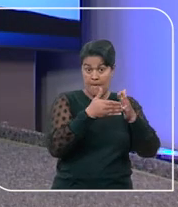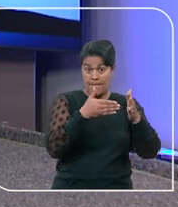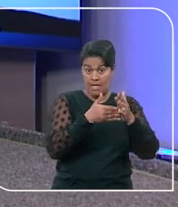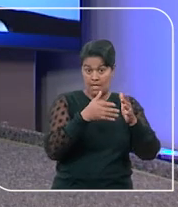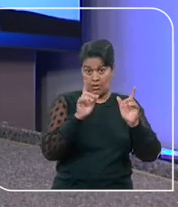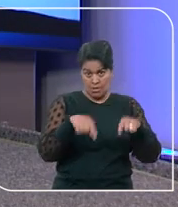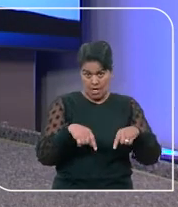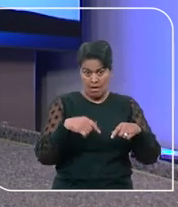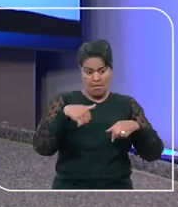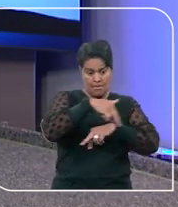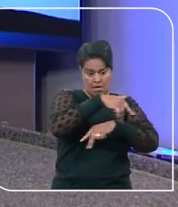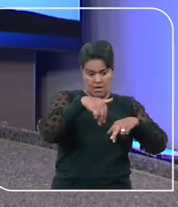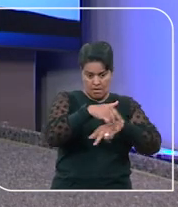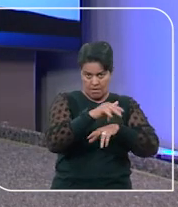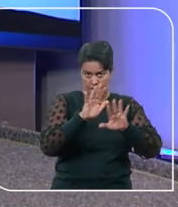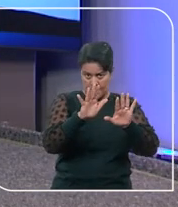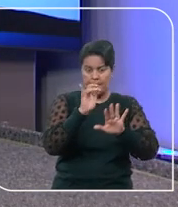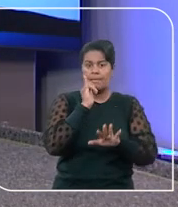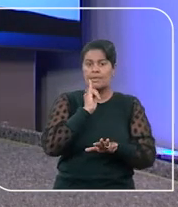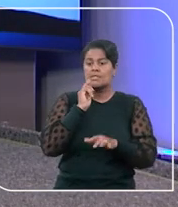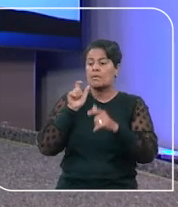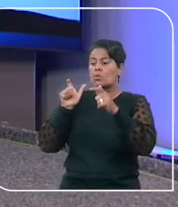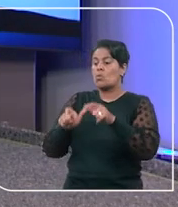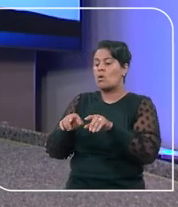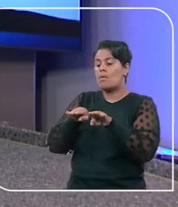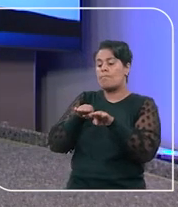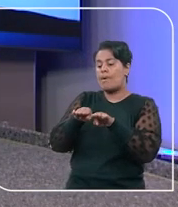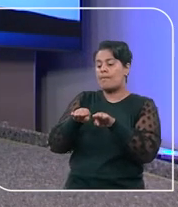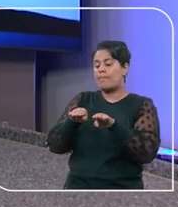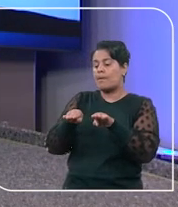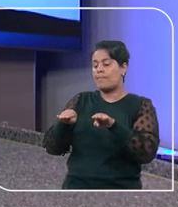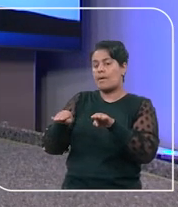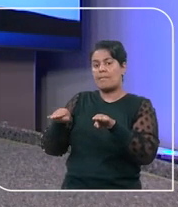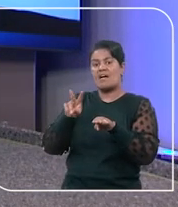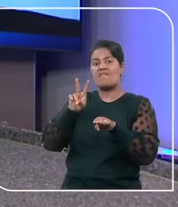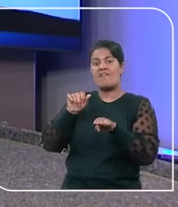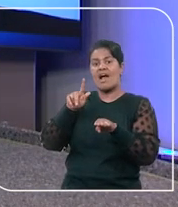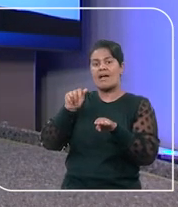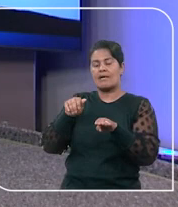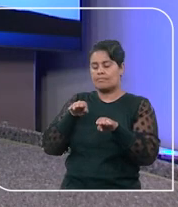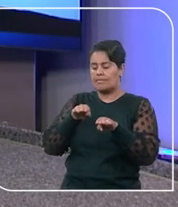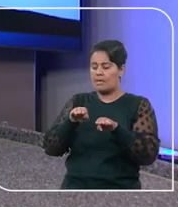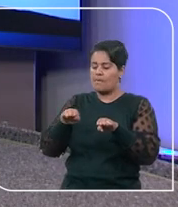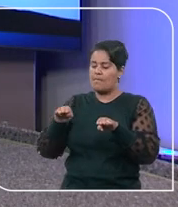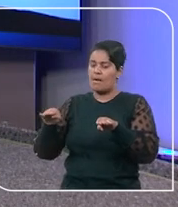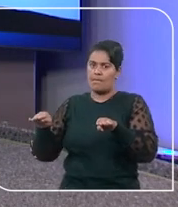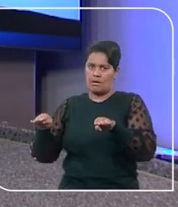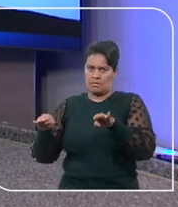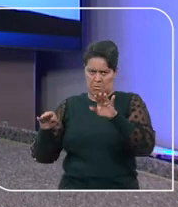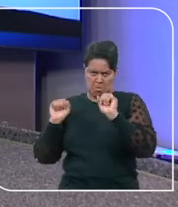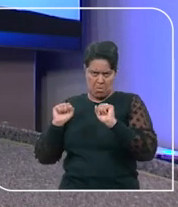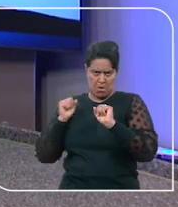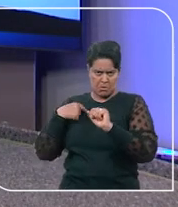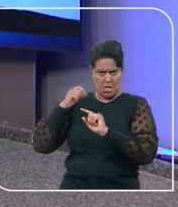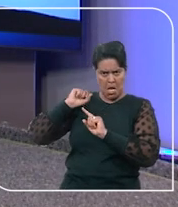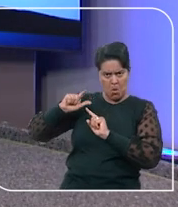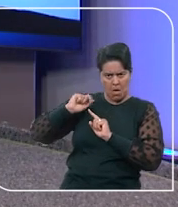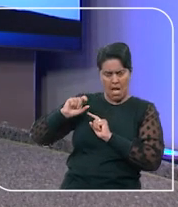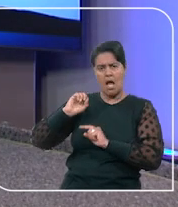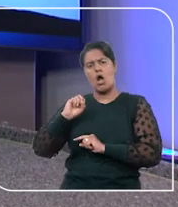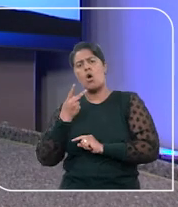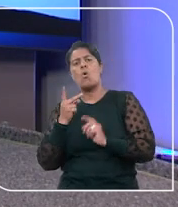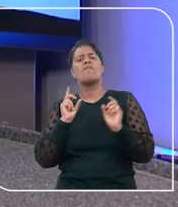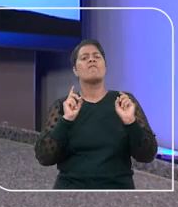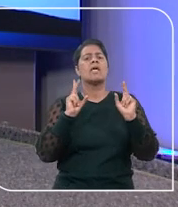certas limitações, como, por exemplo, as vagas de garagem. Eu gostaria de saber se essas vagas elas podem ser alugadas ou vendidas para alheios